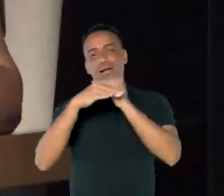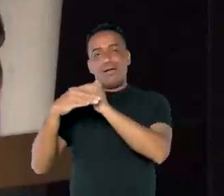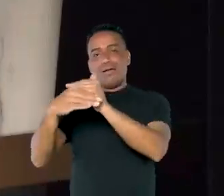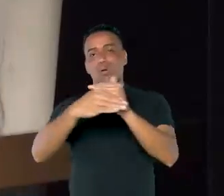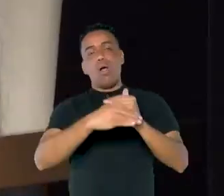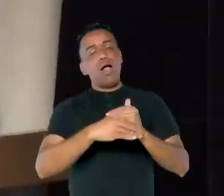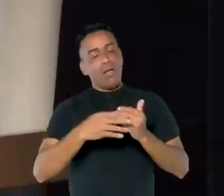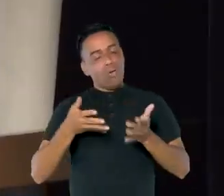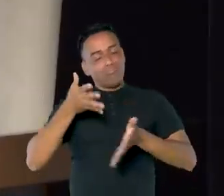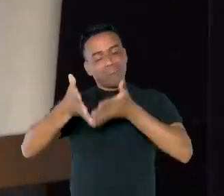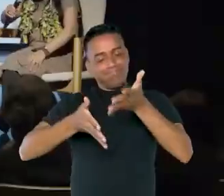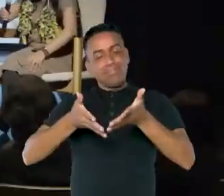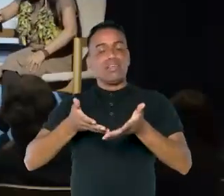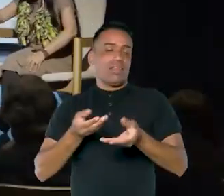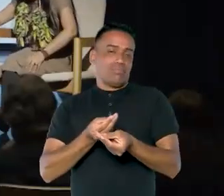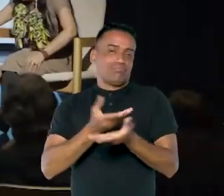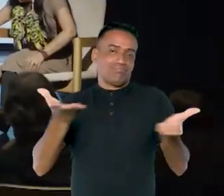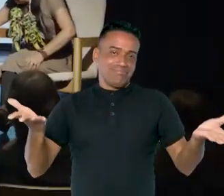tenho a falar.